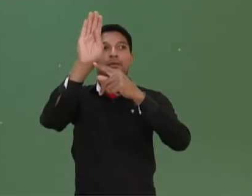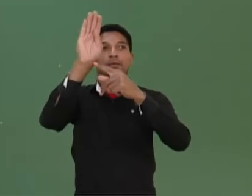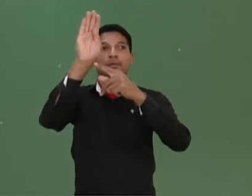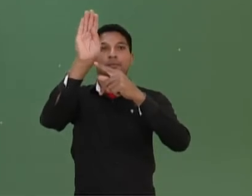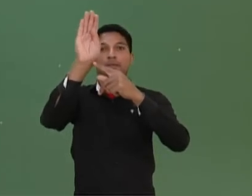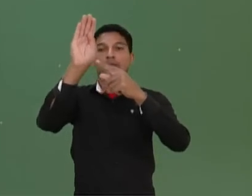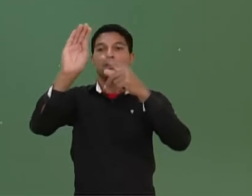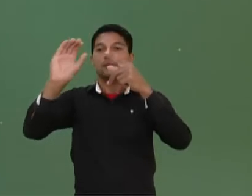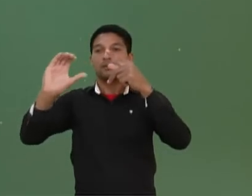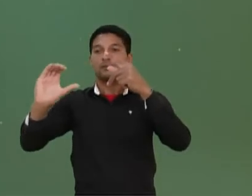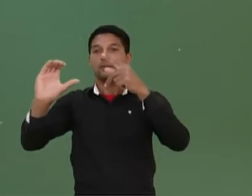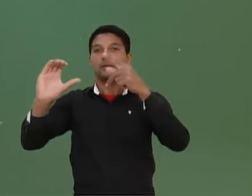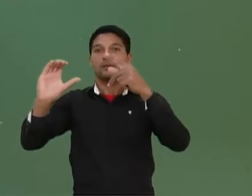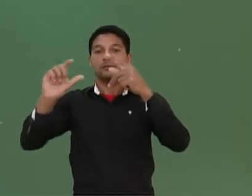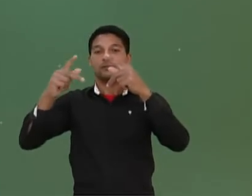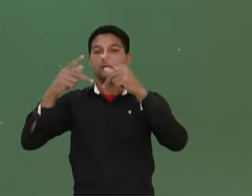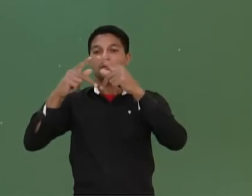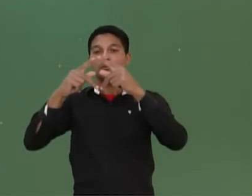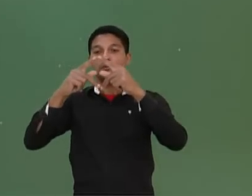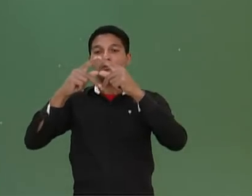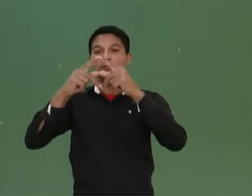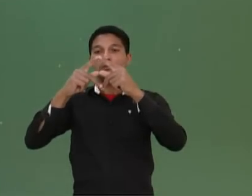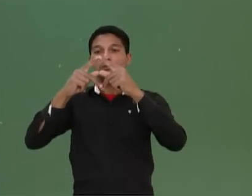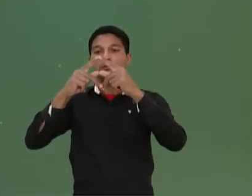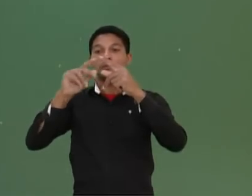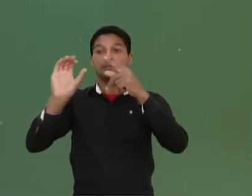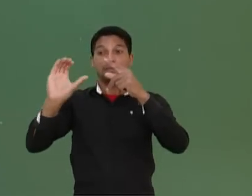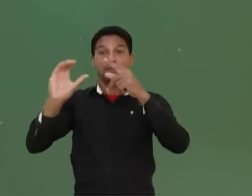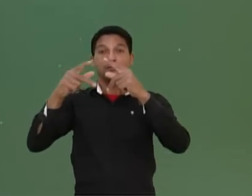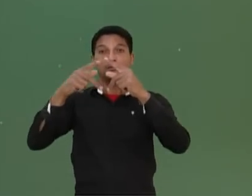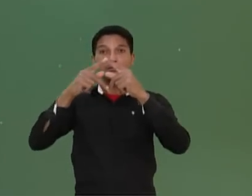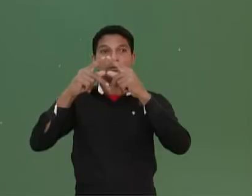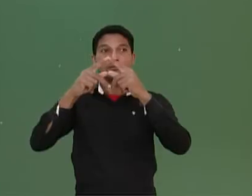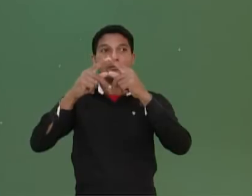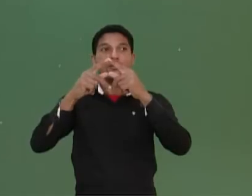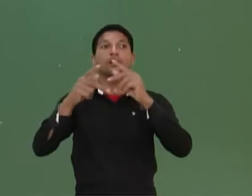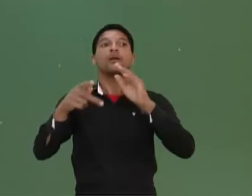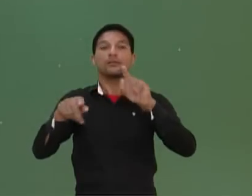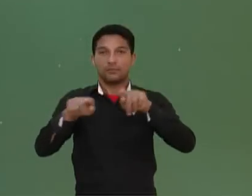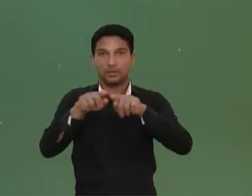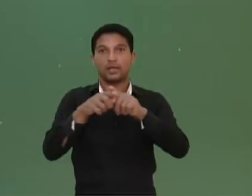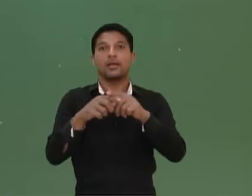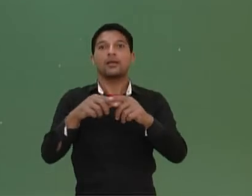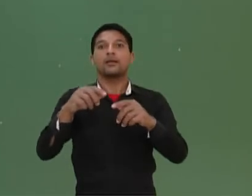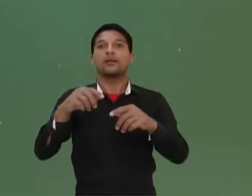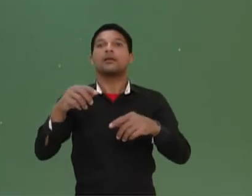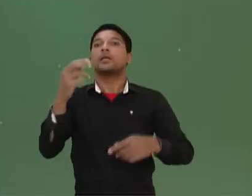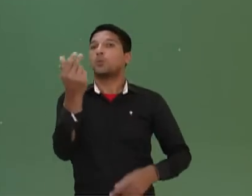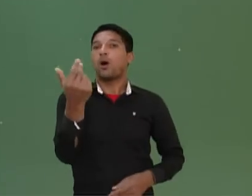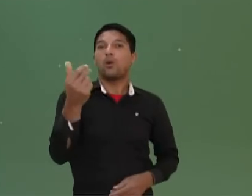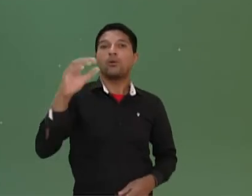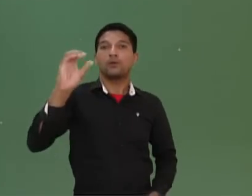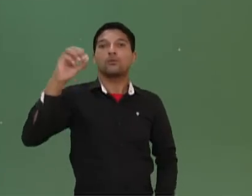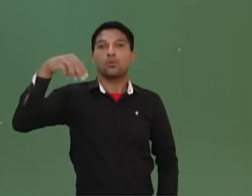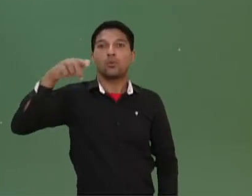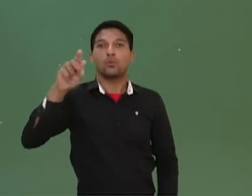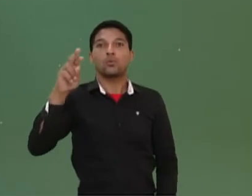Por quê? Porque são lados do losango. O que eu tenho aqui? Lado, lado, lado. Então, esses triângulos aqui,